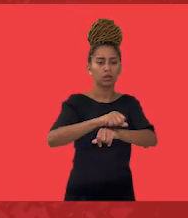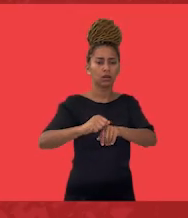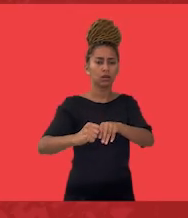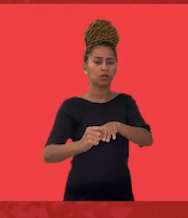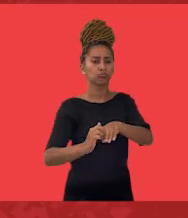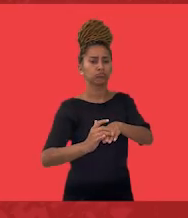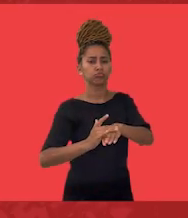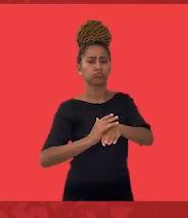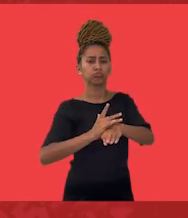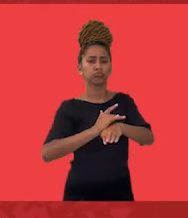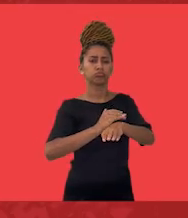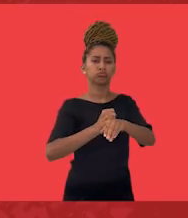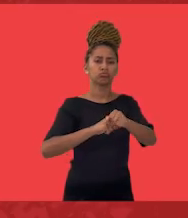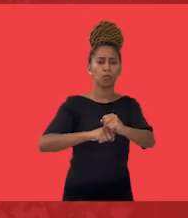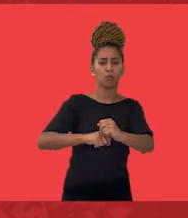ferida, that's life.